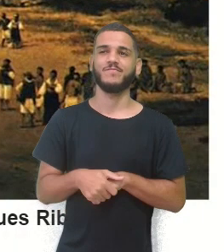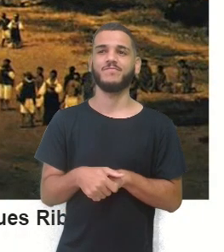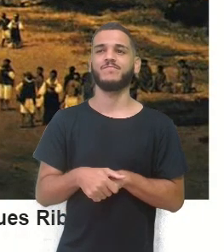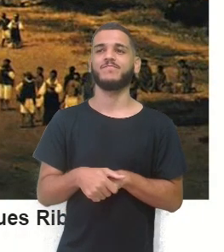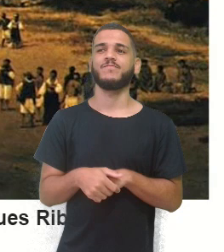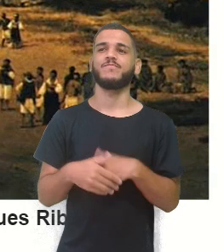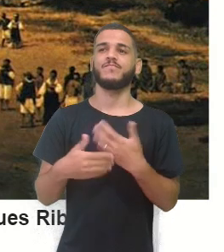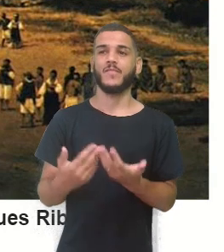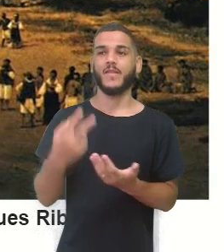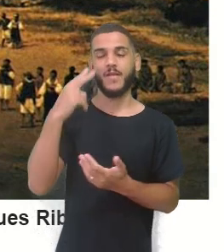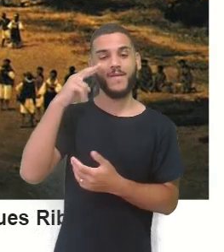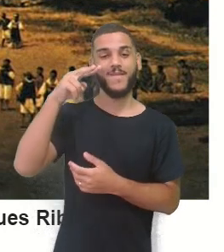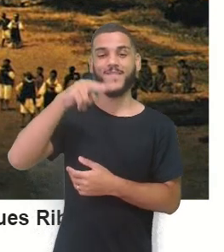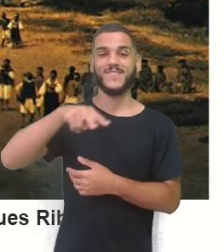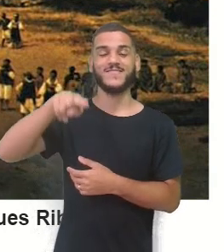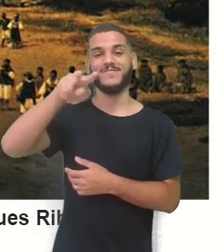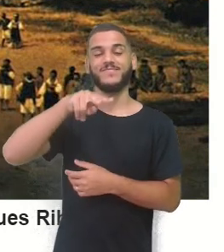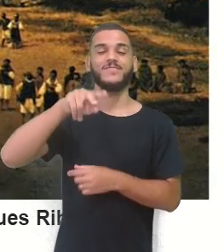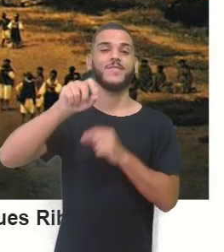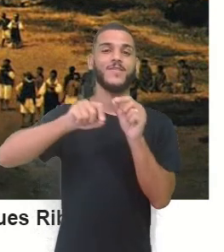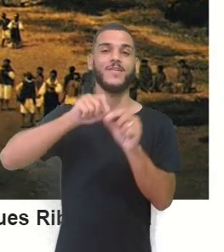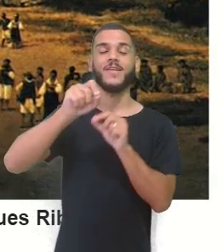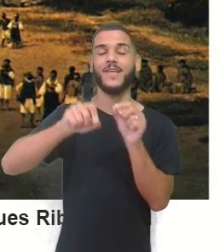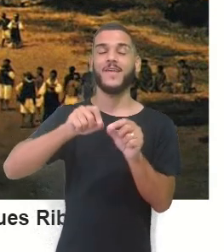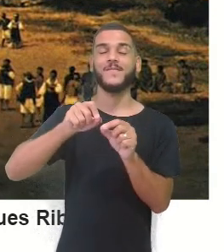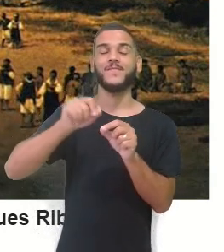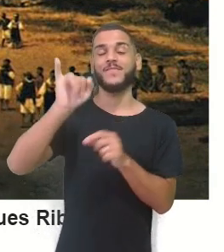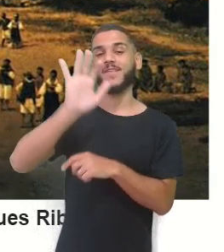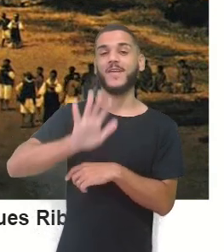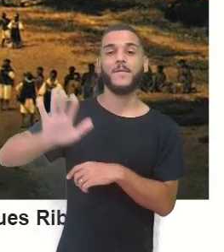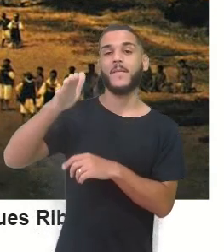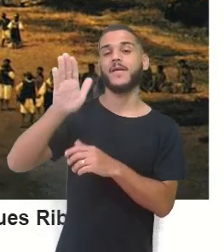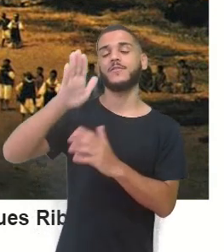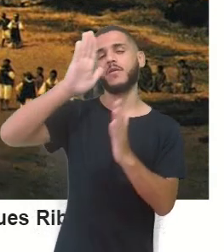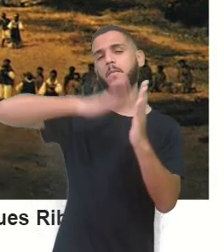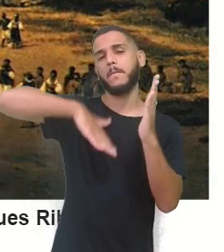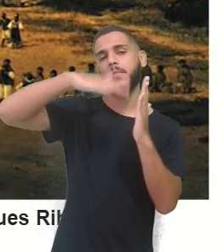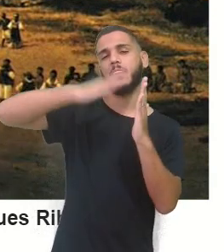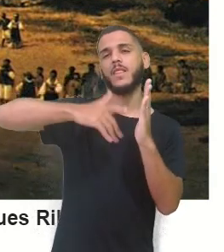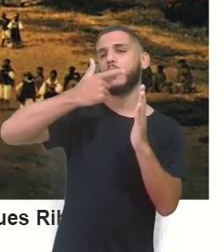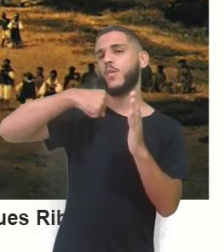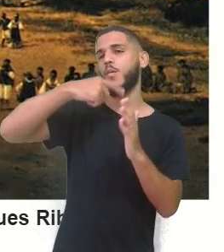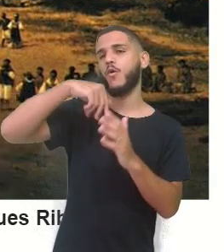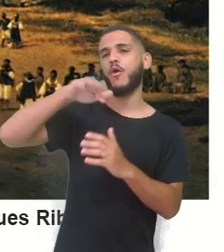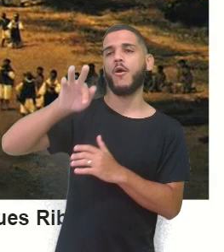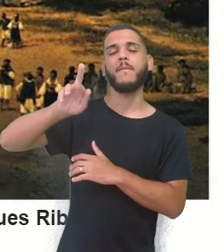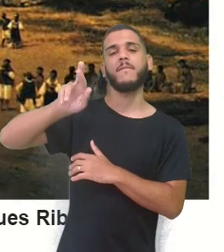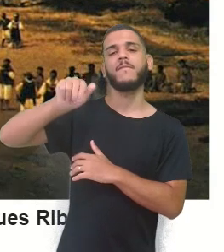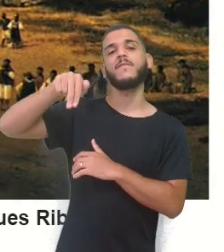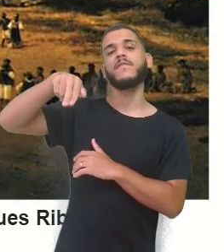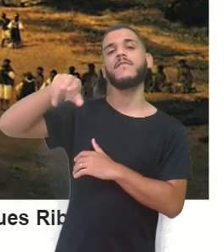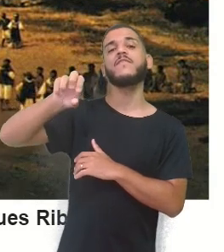cidade Maurícia. Essa imagem foi pintada por Franz Post, aproximadamente em